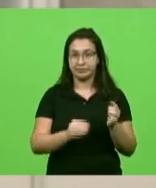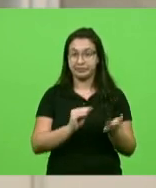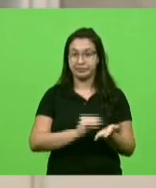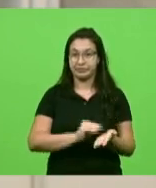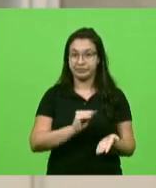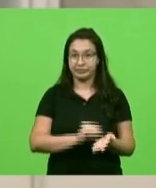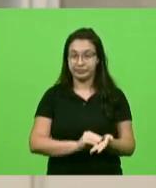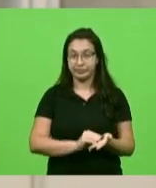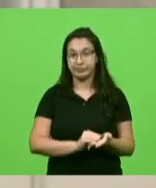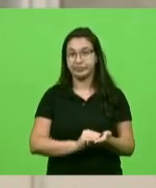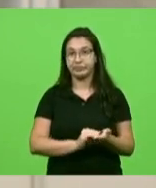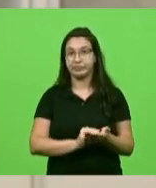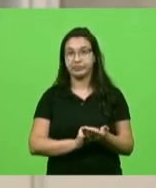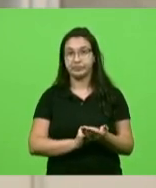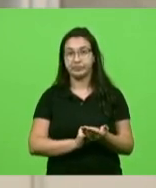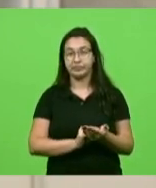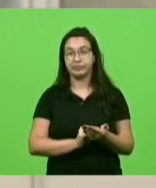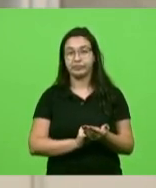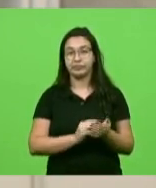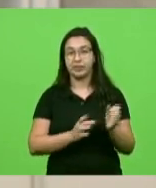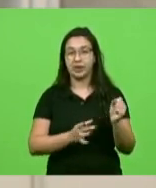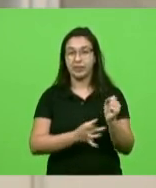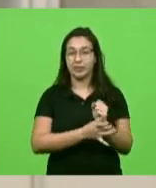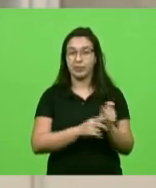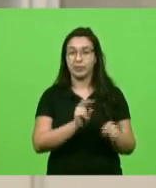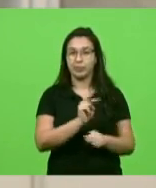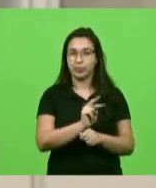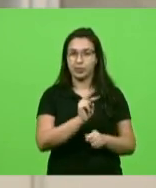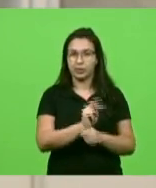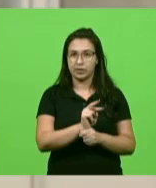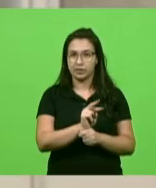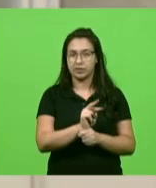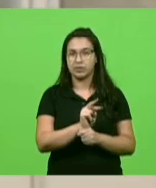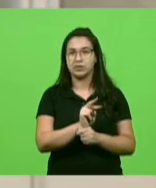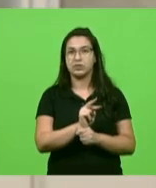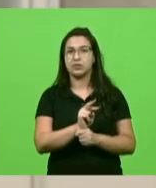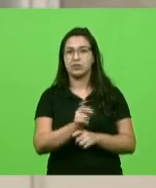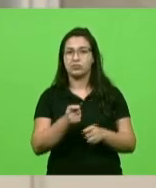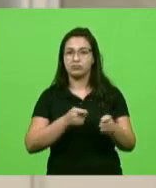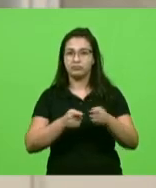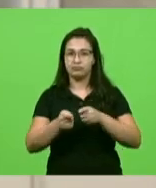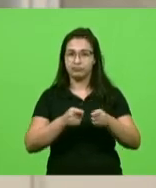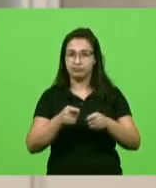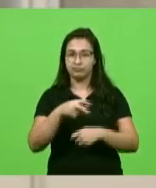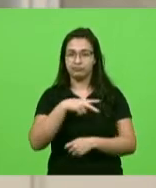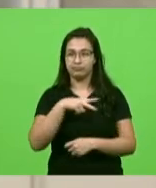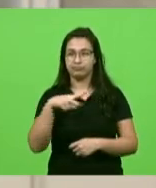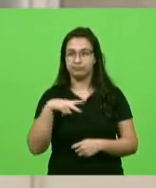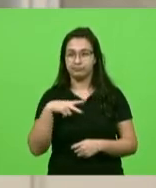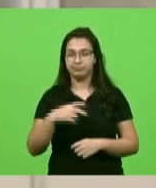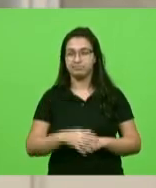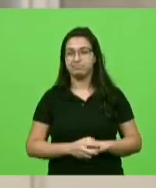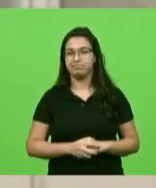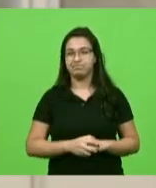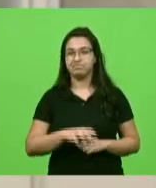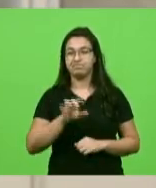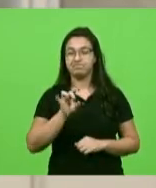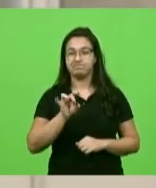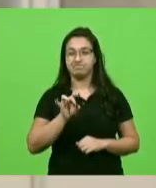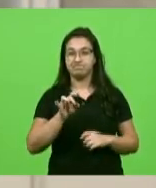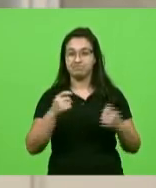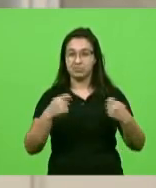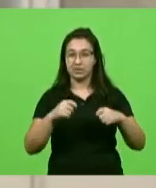com substâncias na proteção do patrimônio da administração pública e a estrita